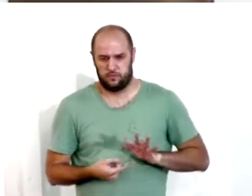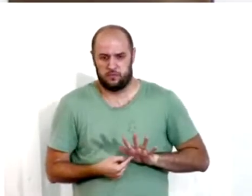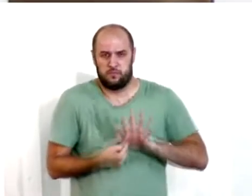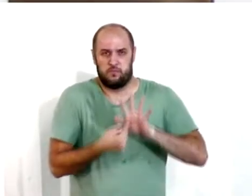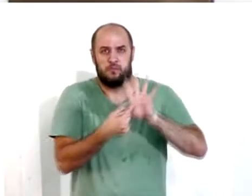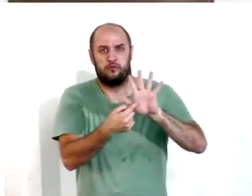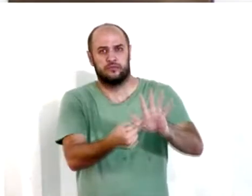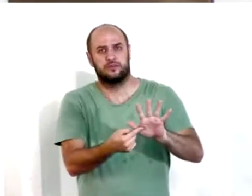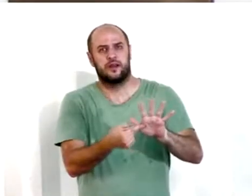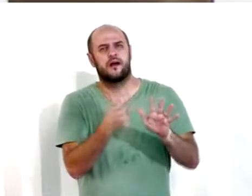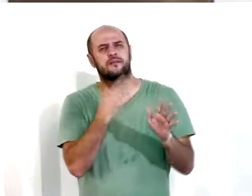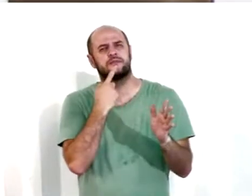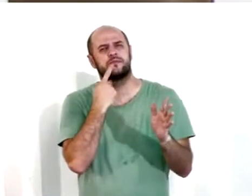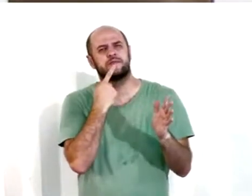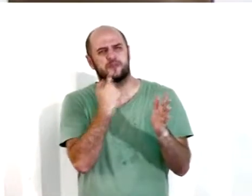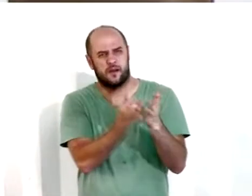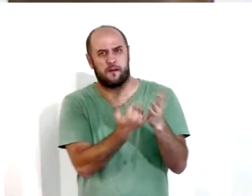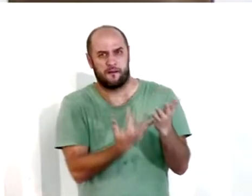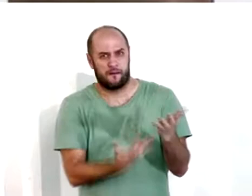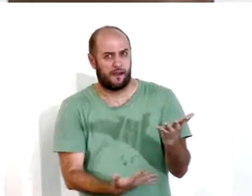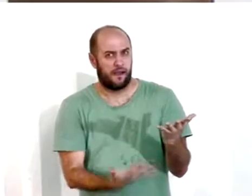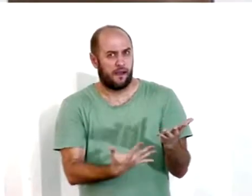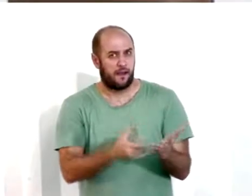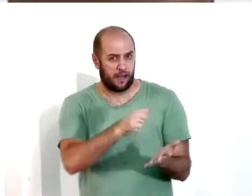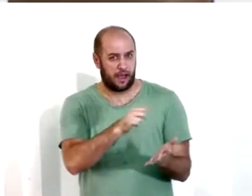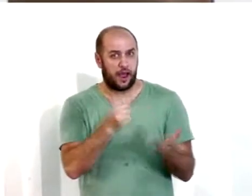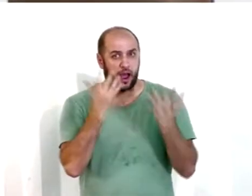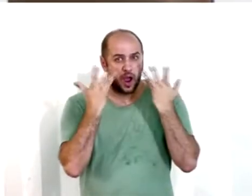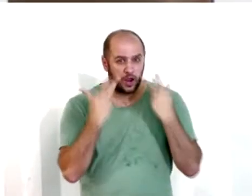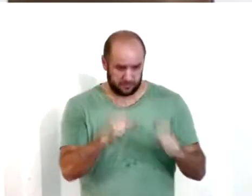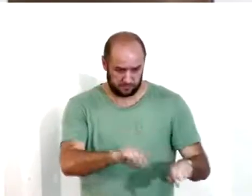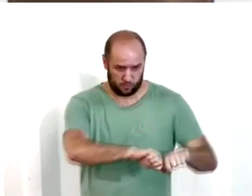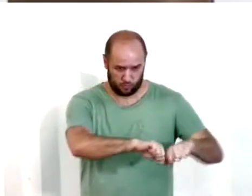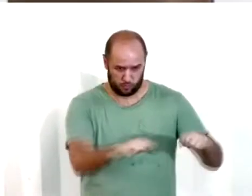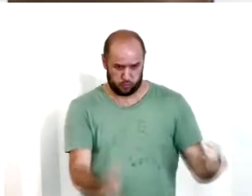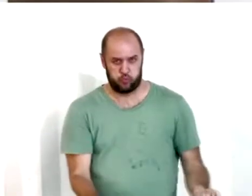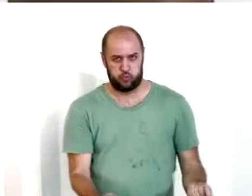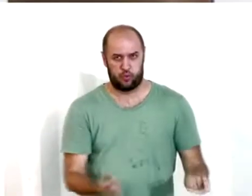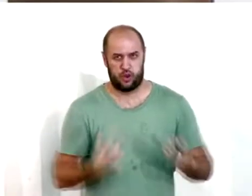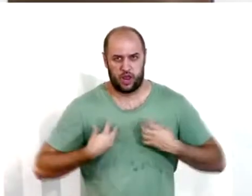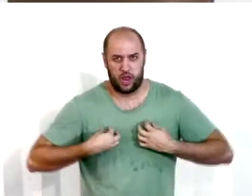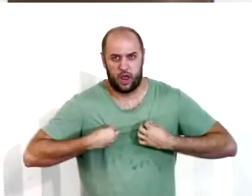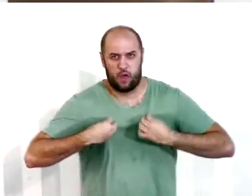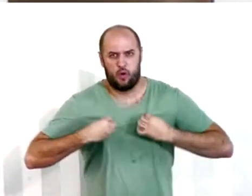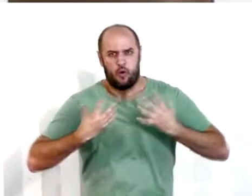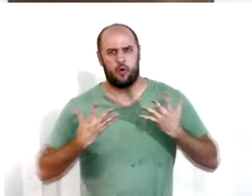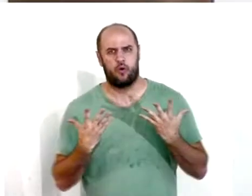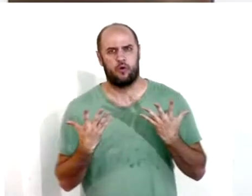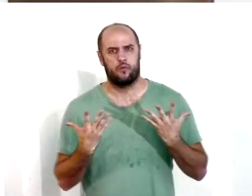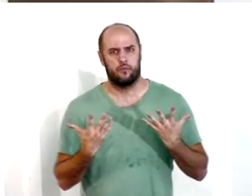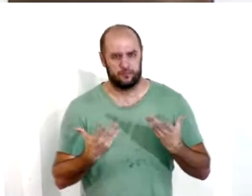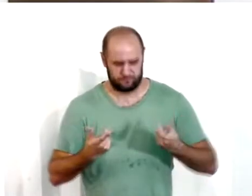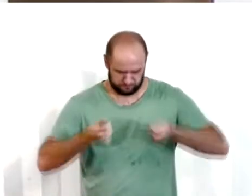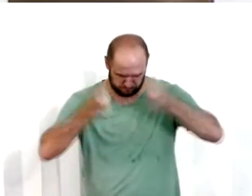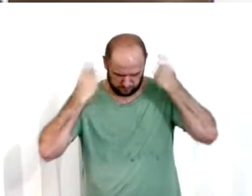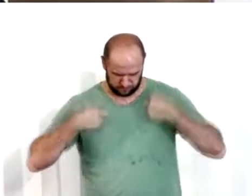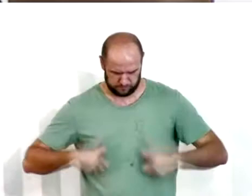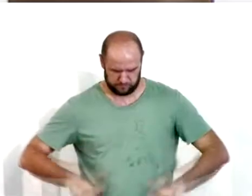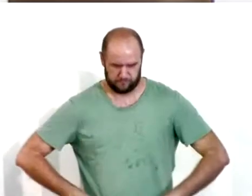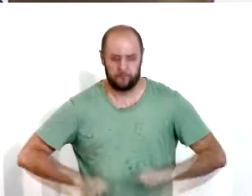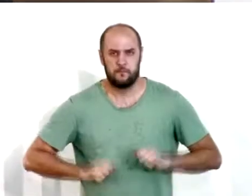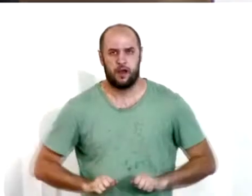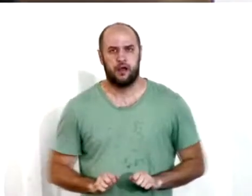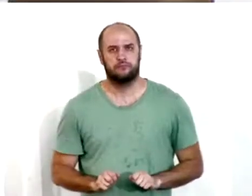que o sangue derramado daquele animal e a veste que ele faz da pele daquele animal